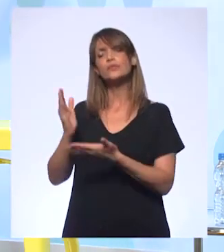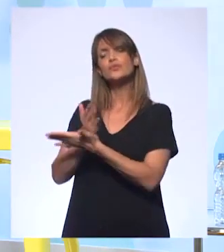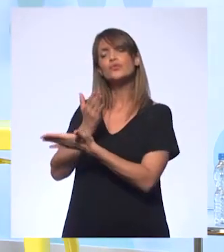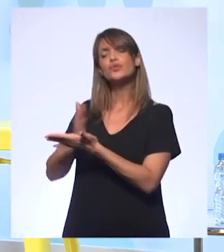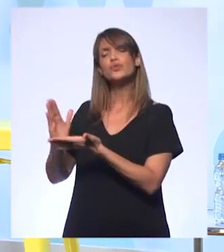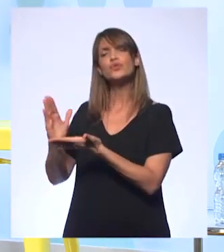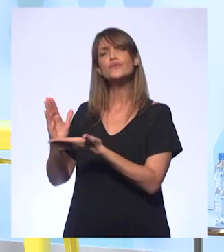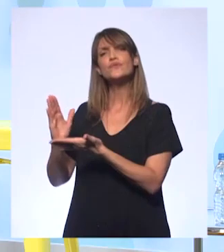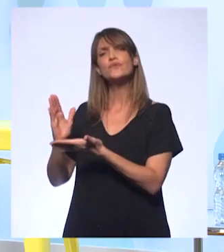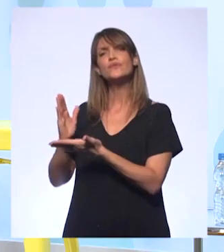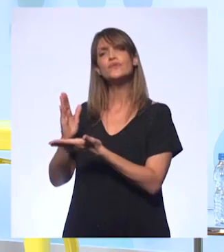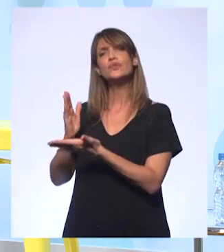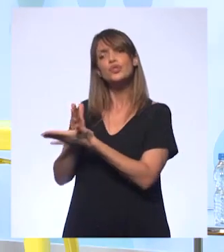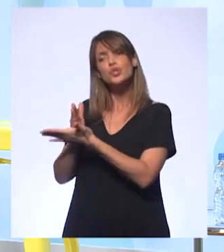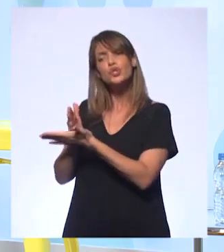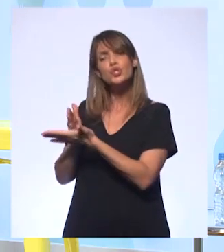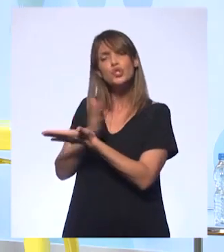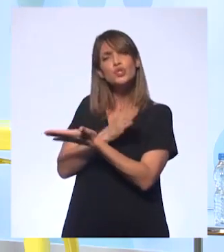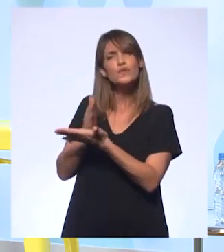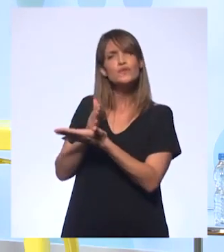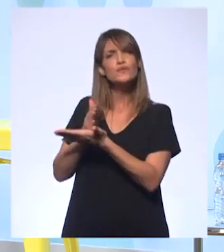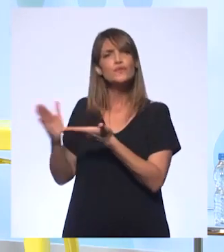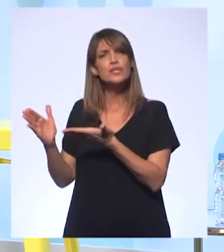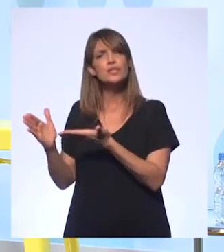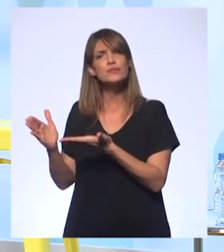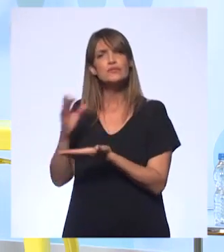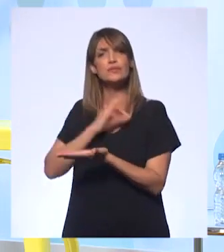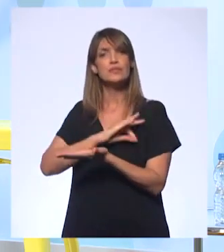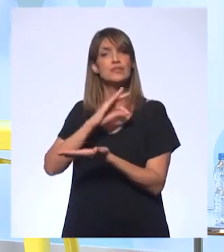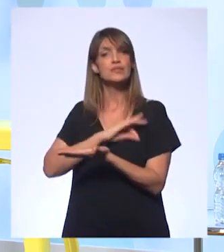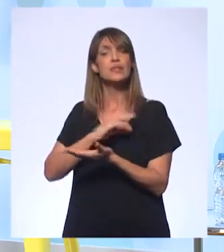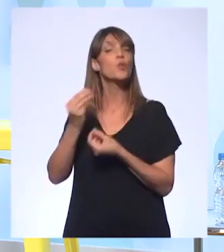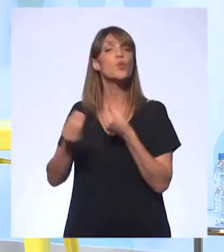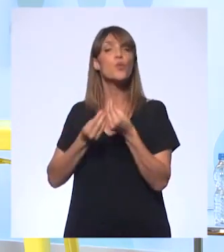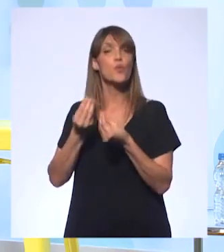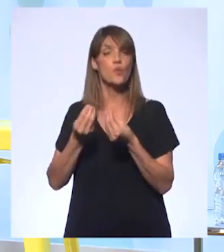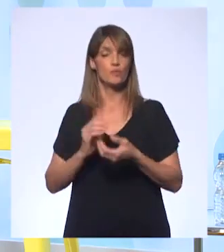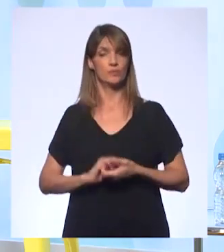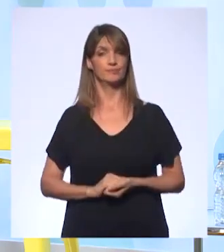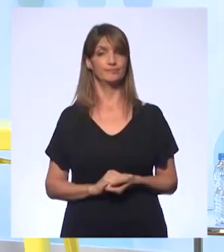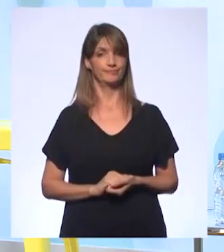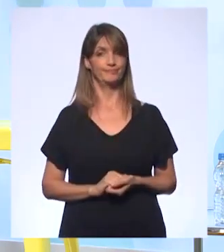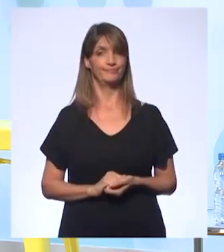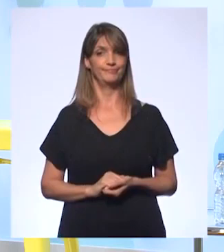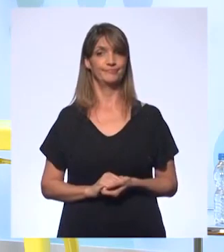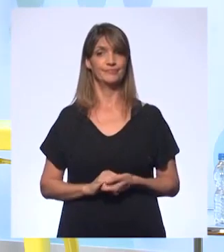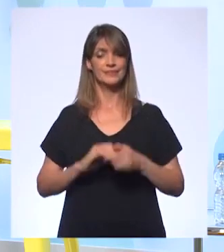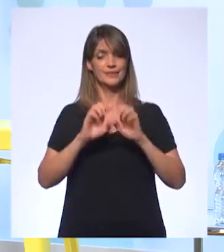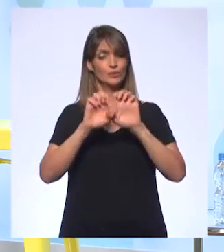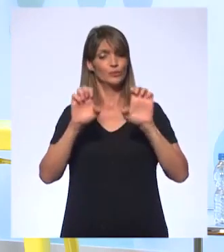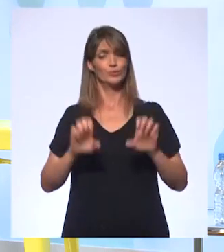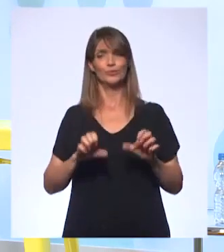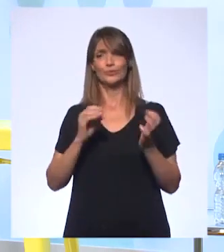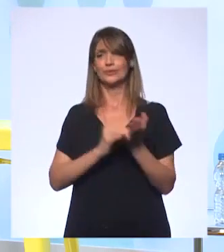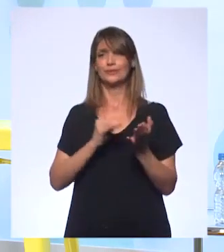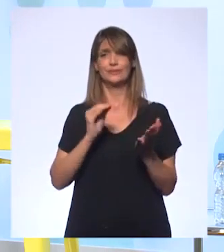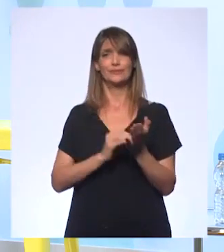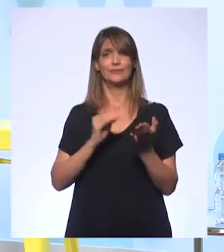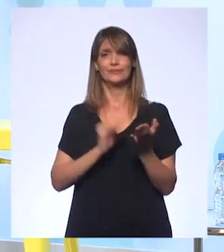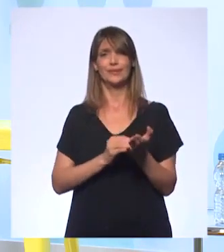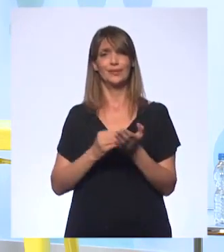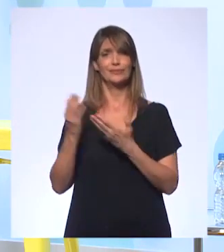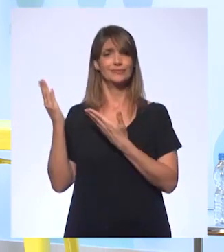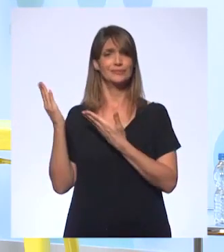né, esse montante de rendimentos, né? Essa falta de estrutura, essa desigualdade